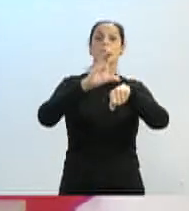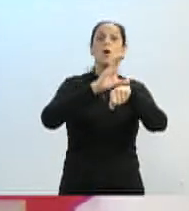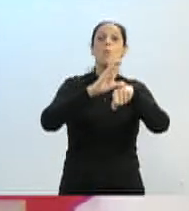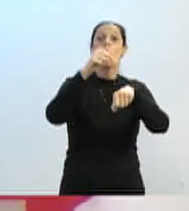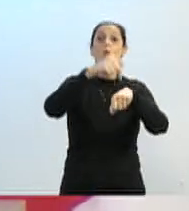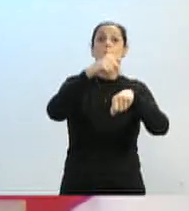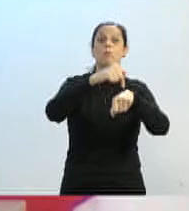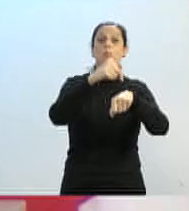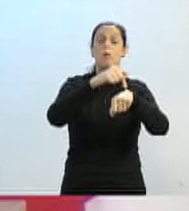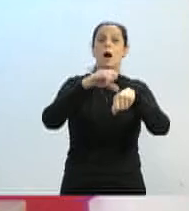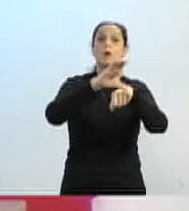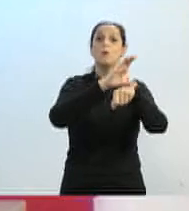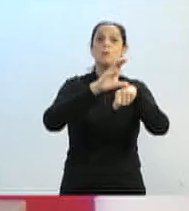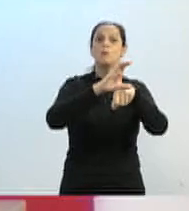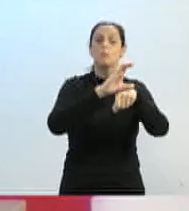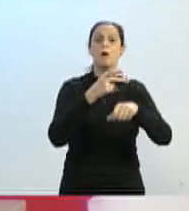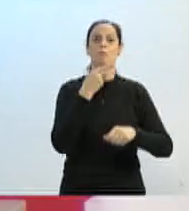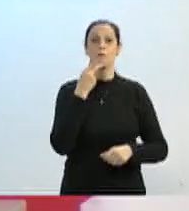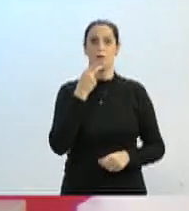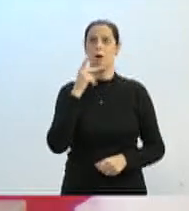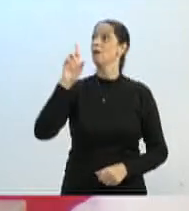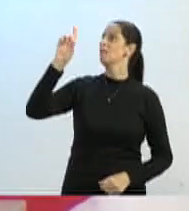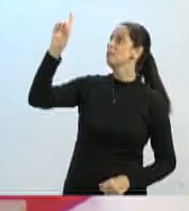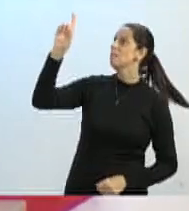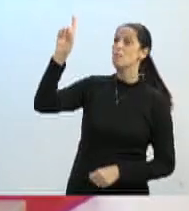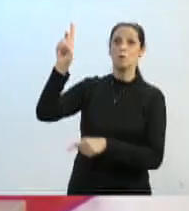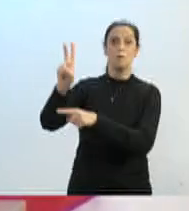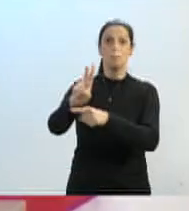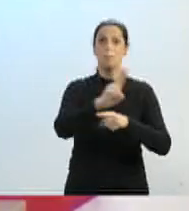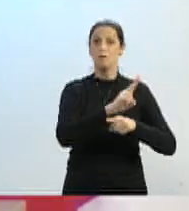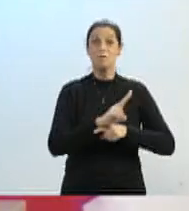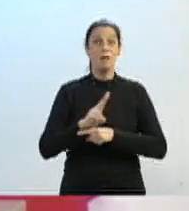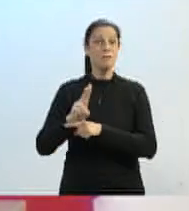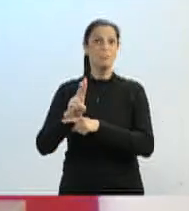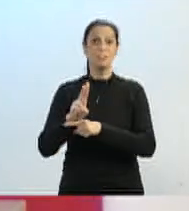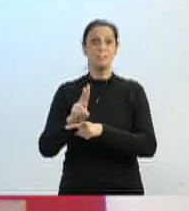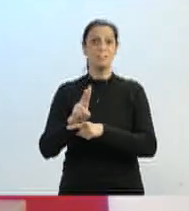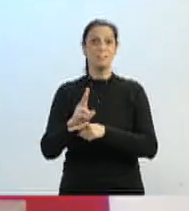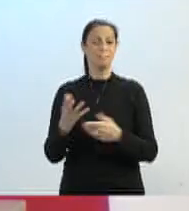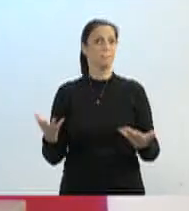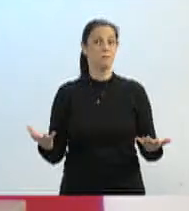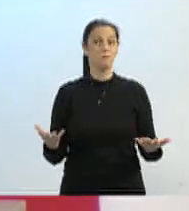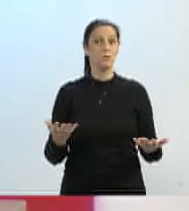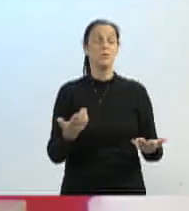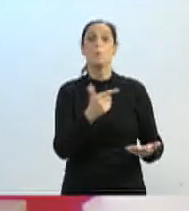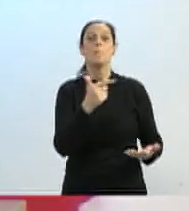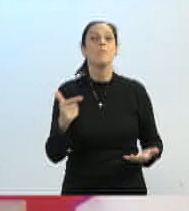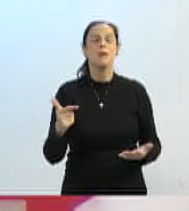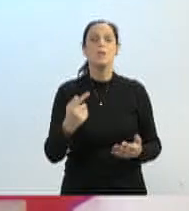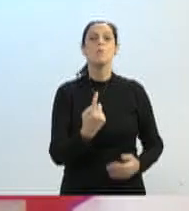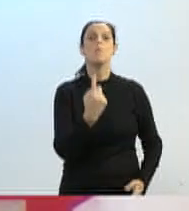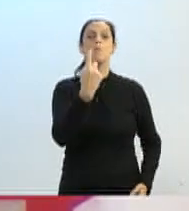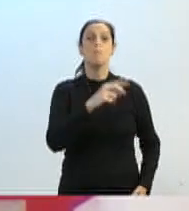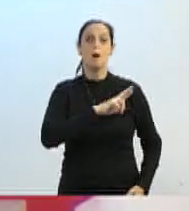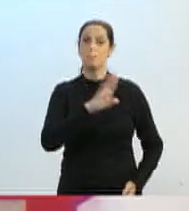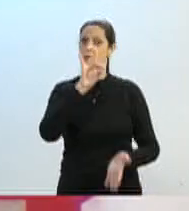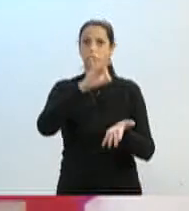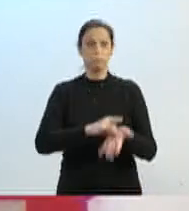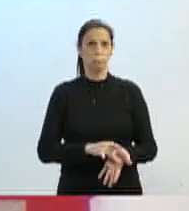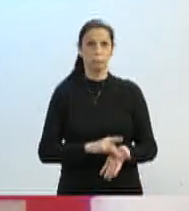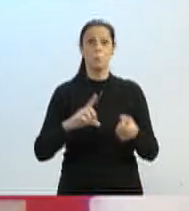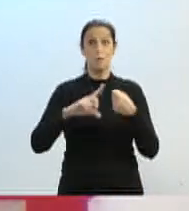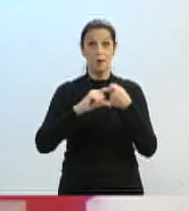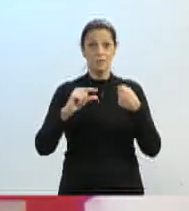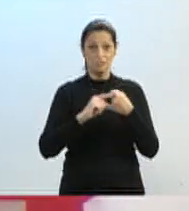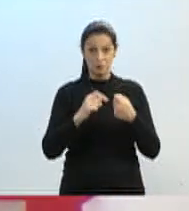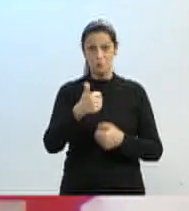sob a proteção de Deus. No entanto, não é estipulada uma religião oficial. O artigo 5º, inciso